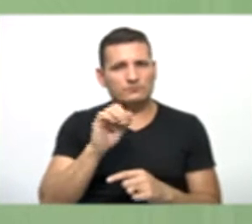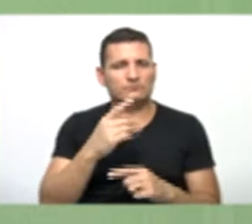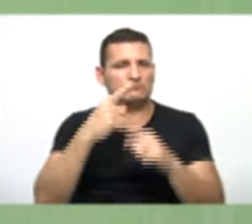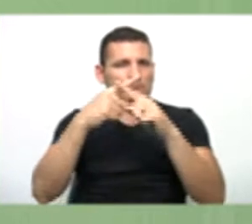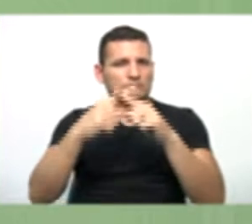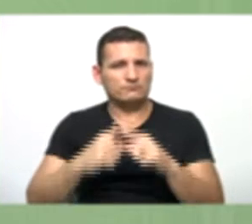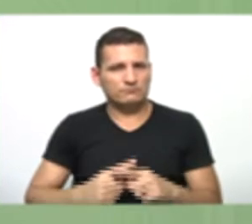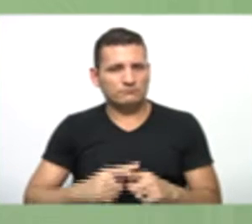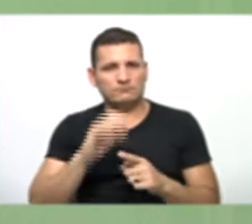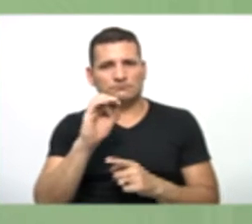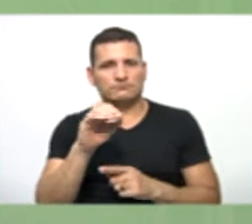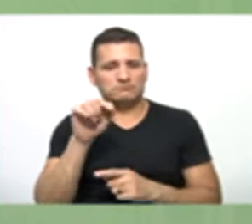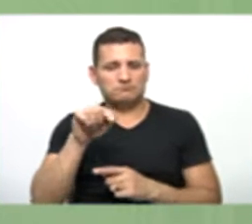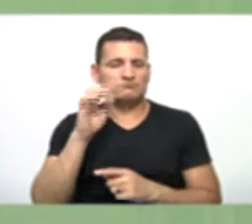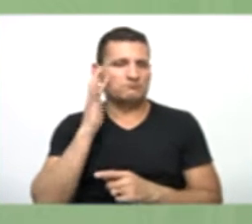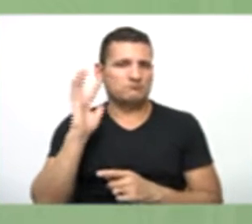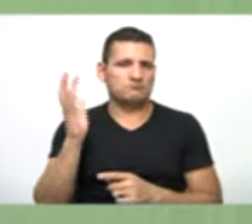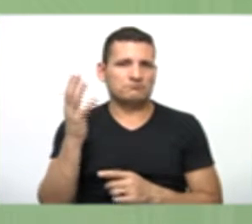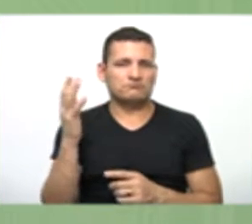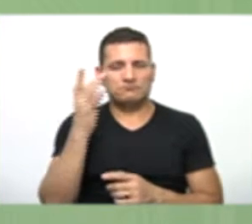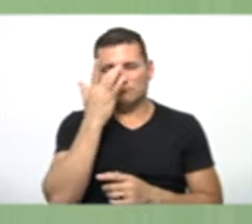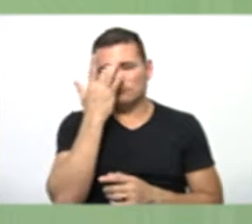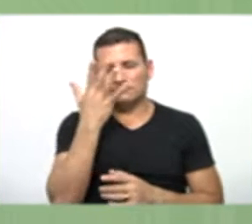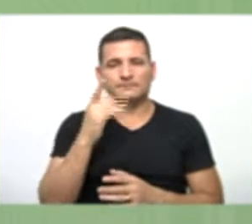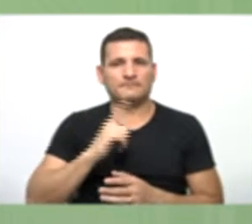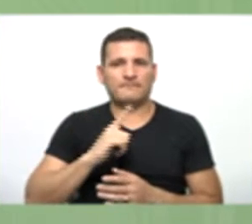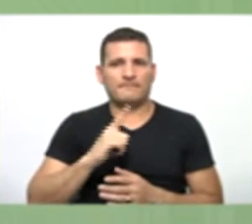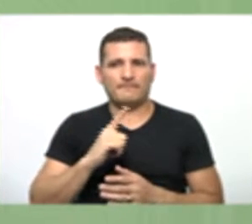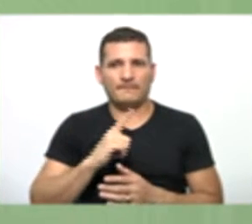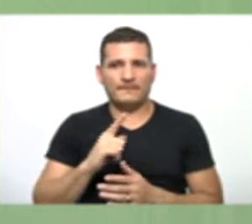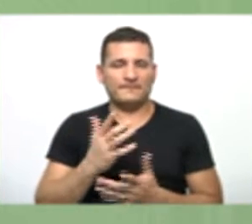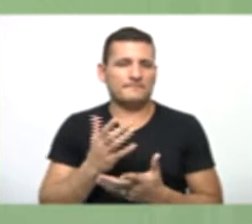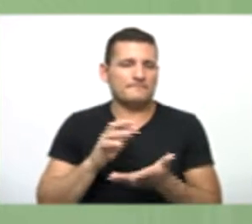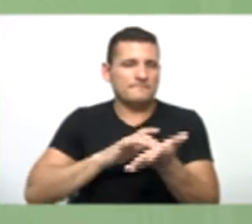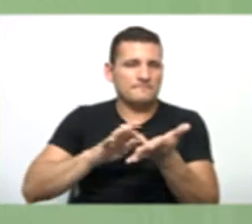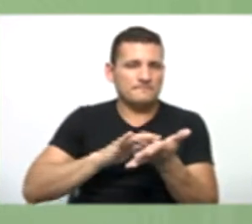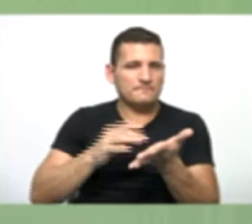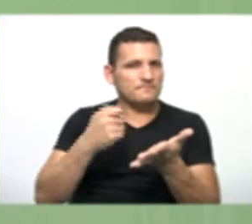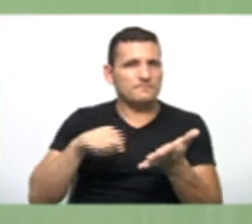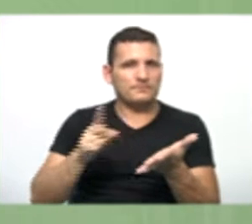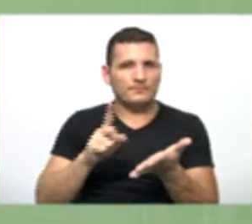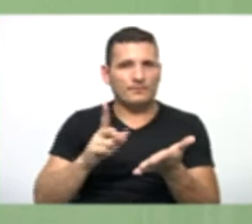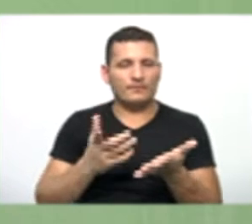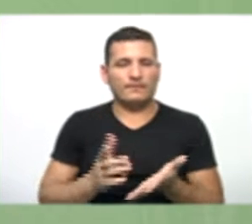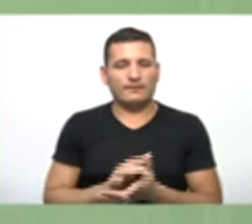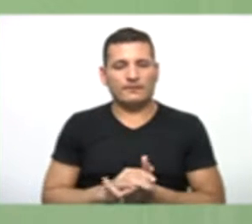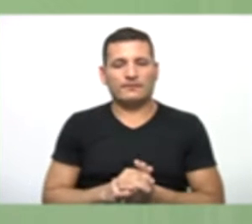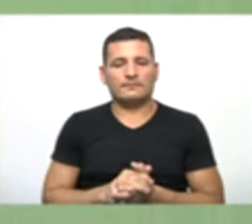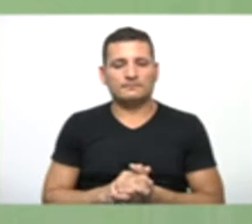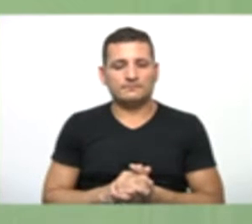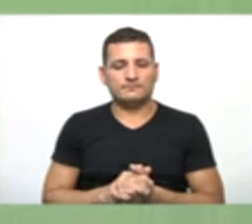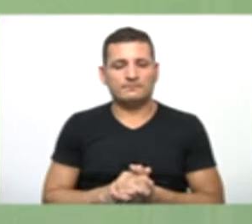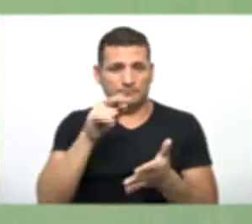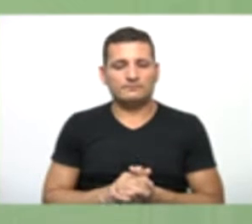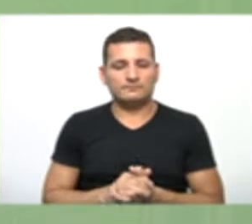0, resolve essa conta de maneira muito fácil. Até você fazer a conta na calculadora nem precisa. Mas eu vou multiplicar aqui